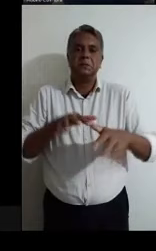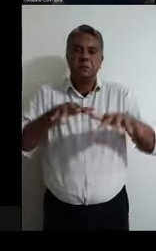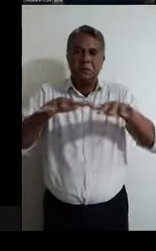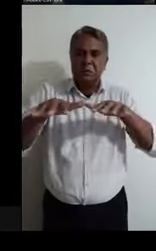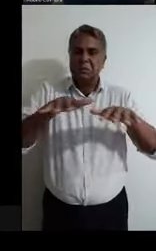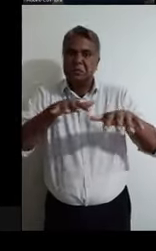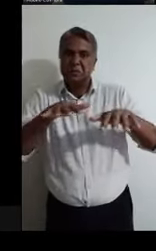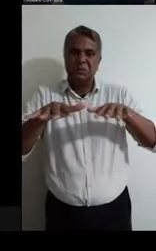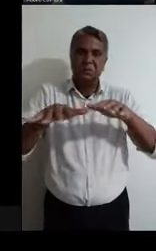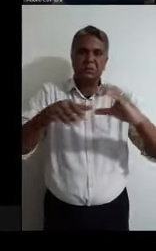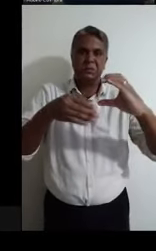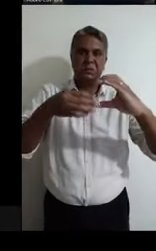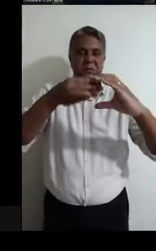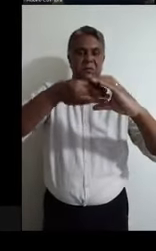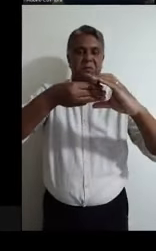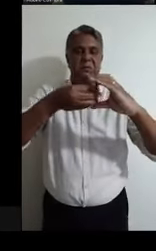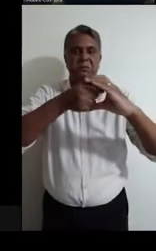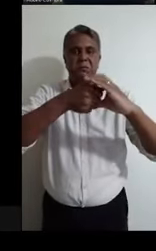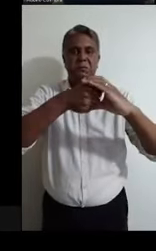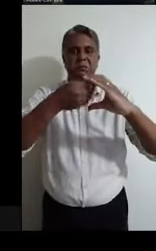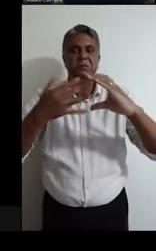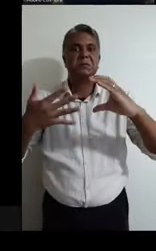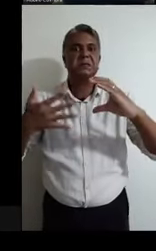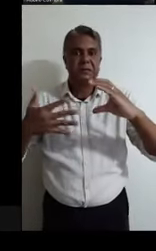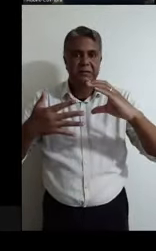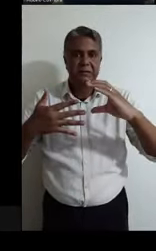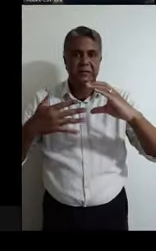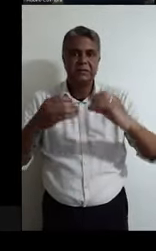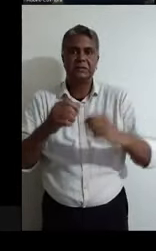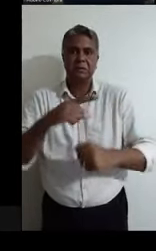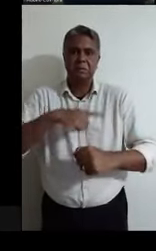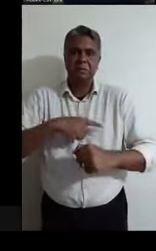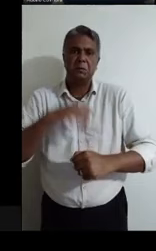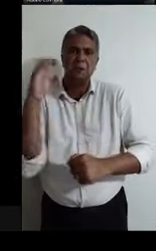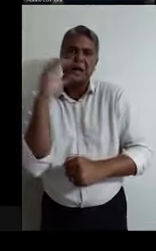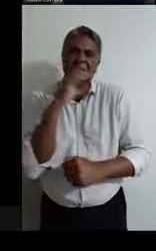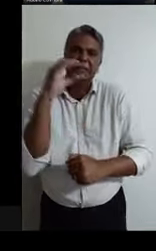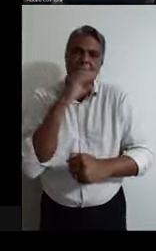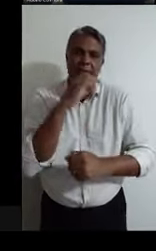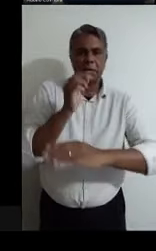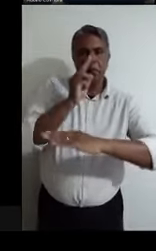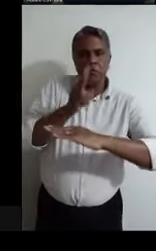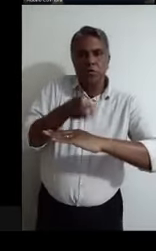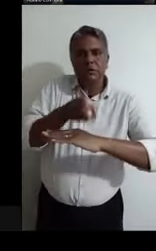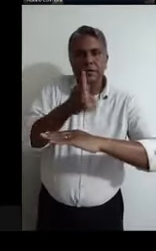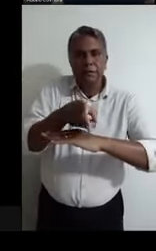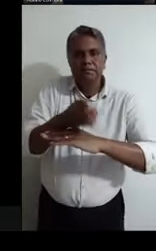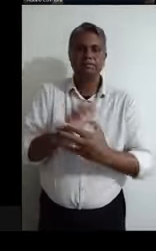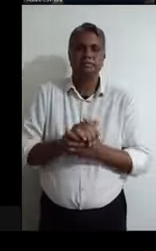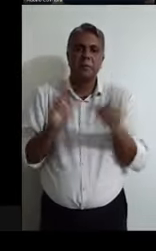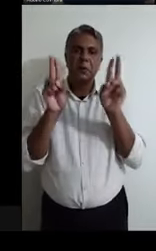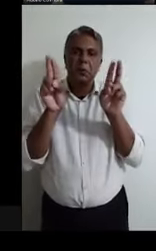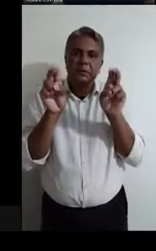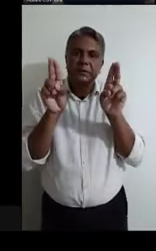Esse movimento é caracterizado por ser um movimento acelerado com uma aceleração constante, e por isso